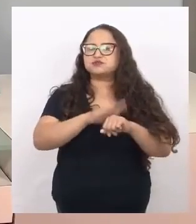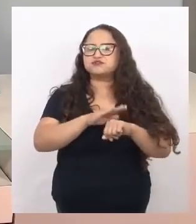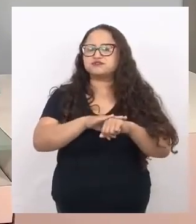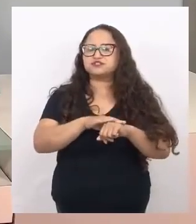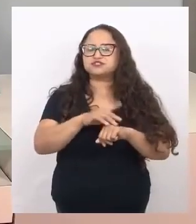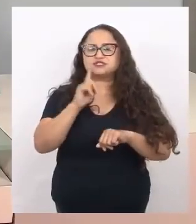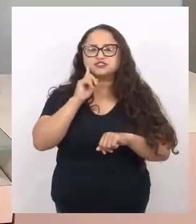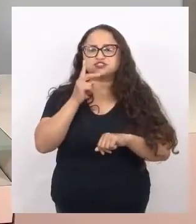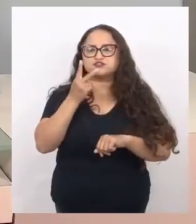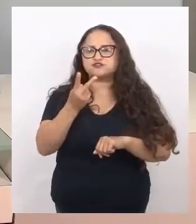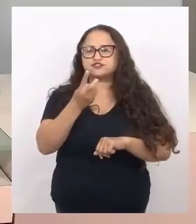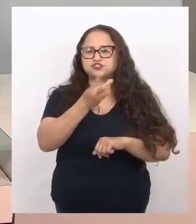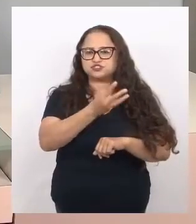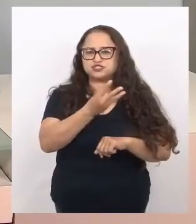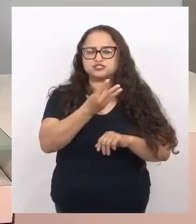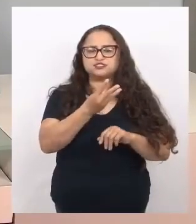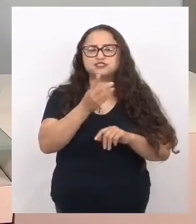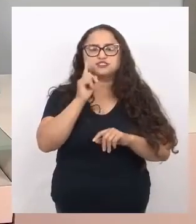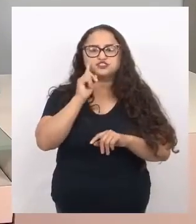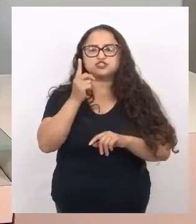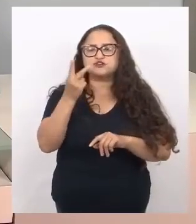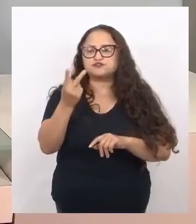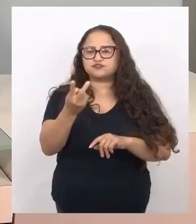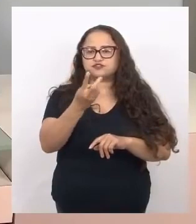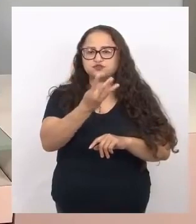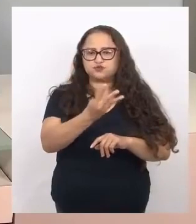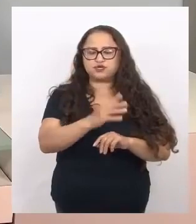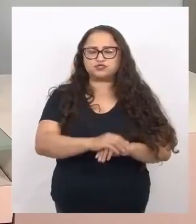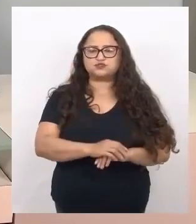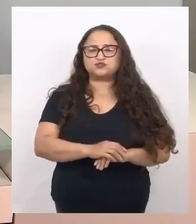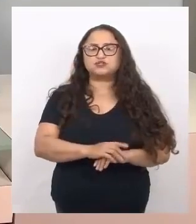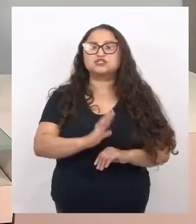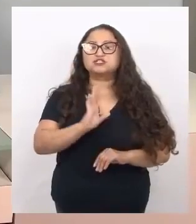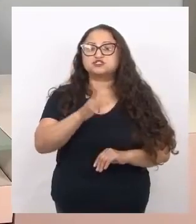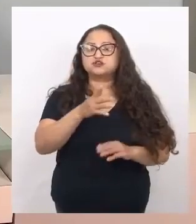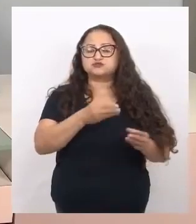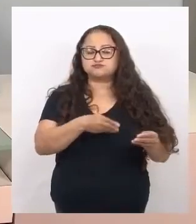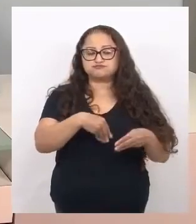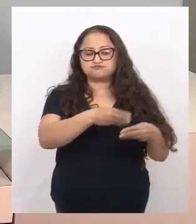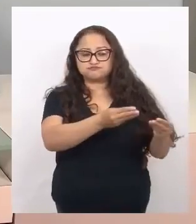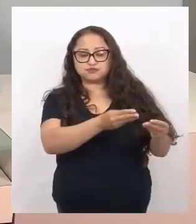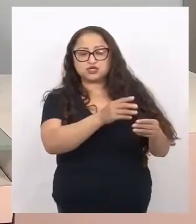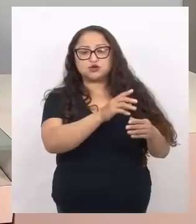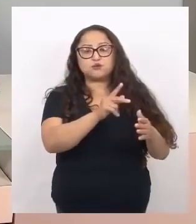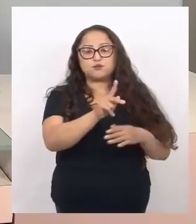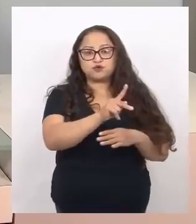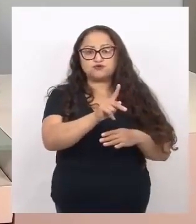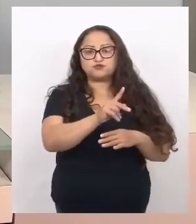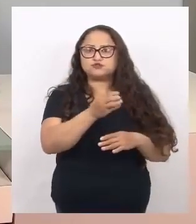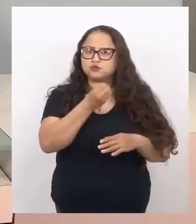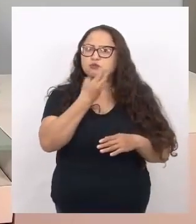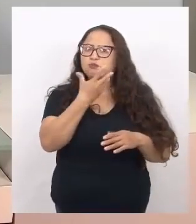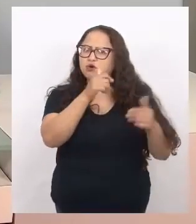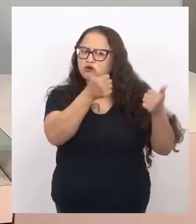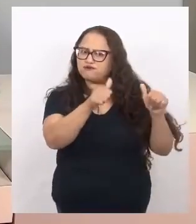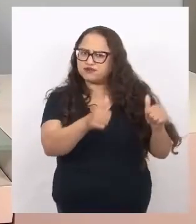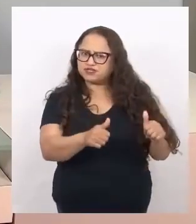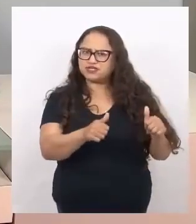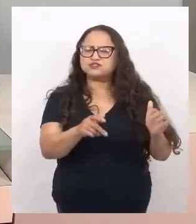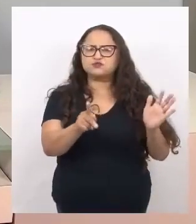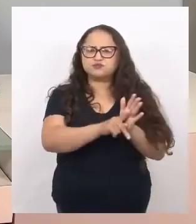e 24 de novembro, tá? E a recondução é apenas para aqueles professores que foram bem avaliados no